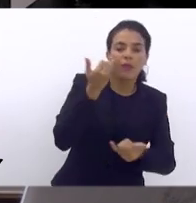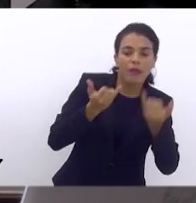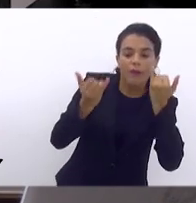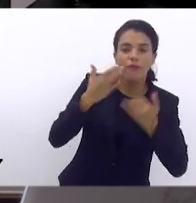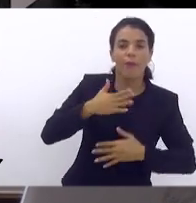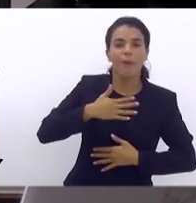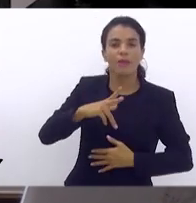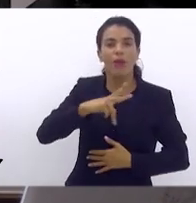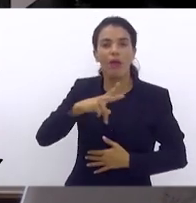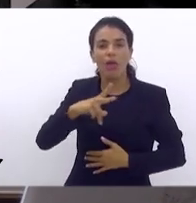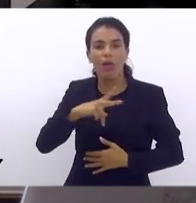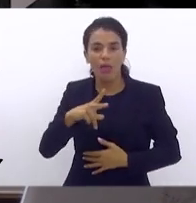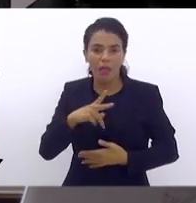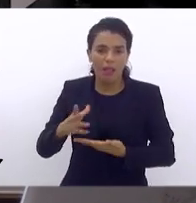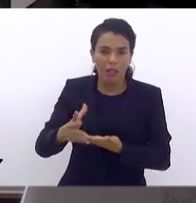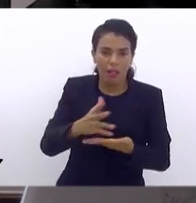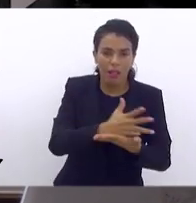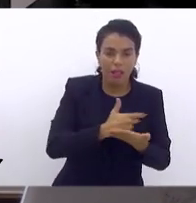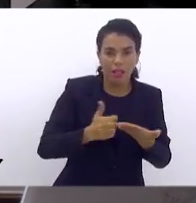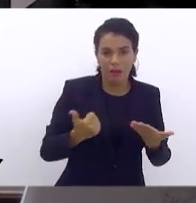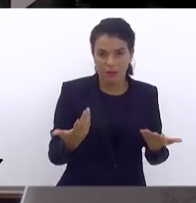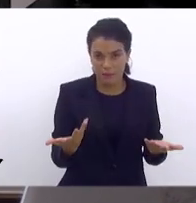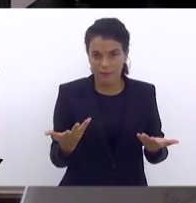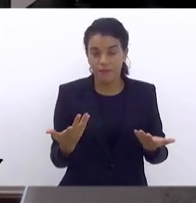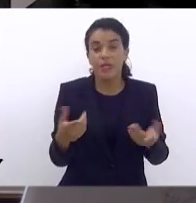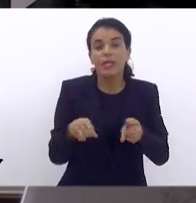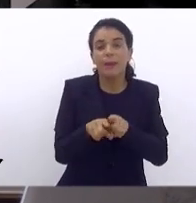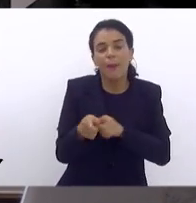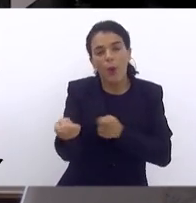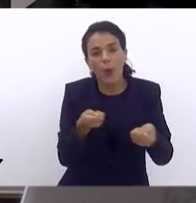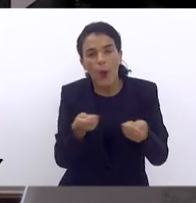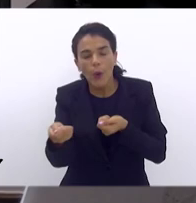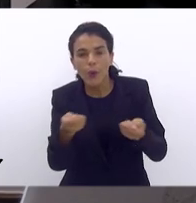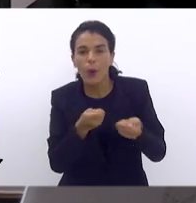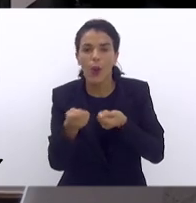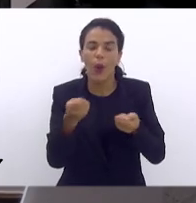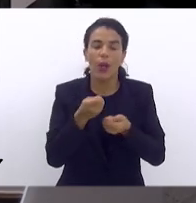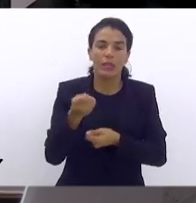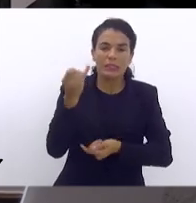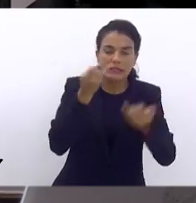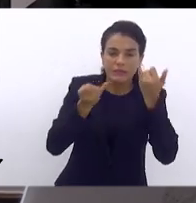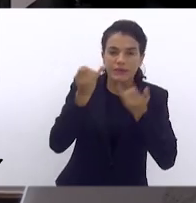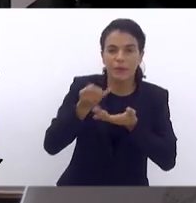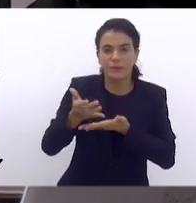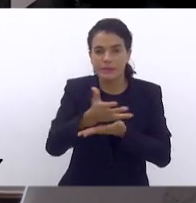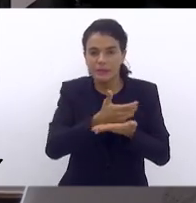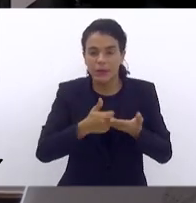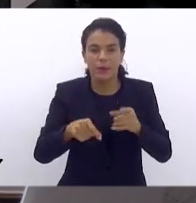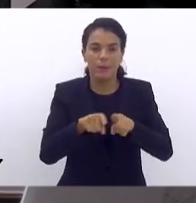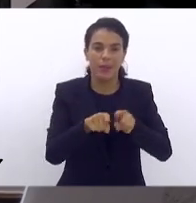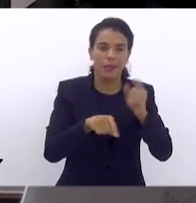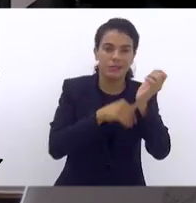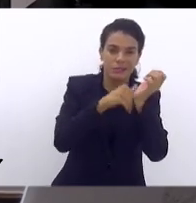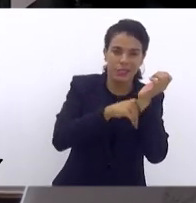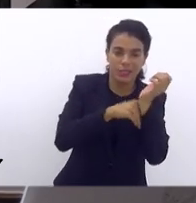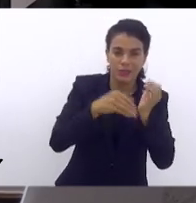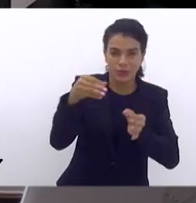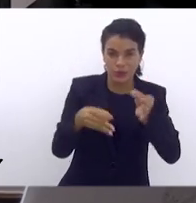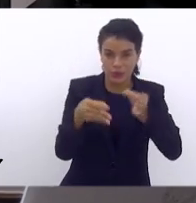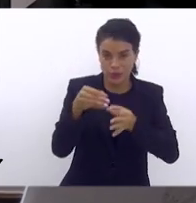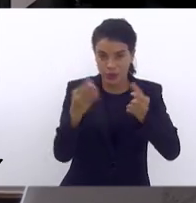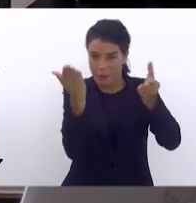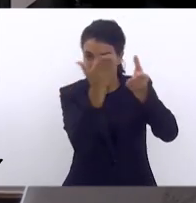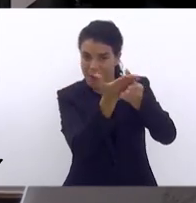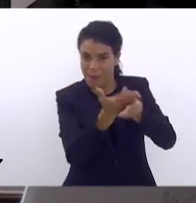mas principalmente que esses dados né o controle desses dados e o Segredo né de Justiça nos